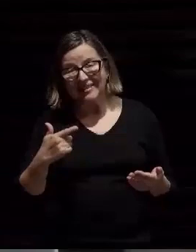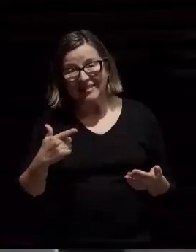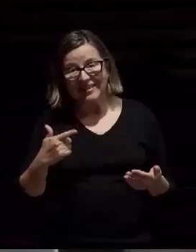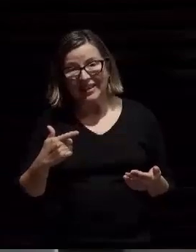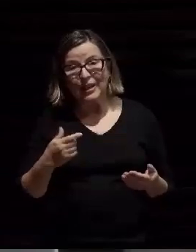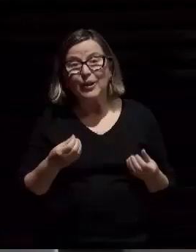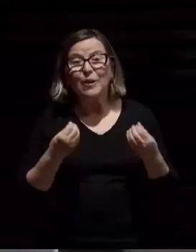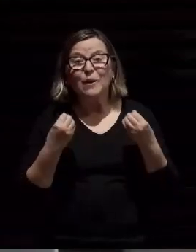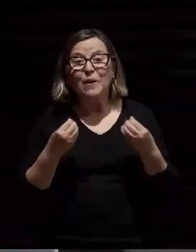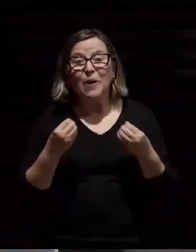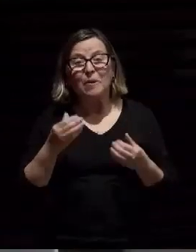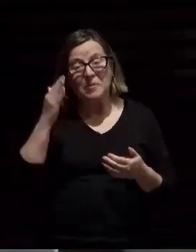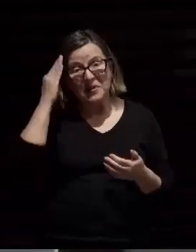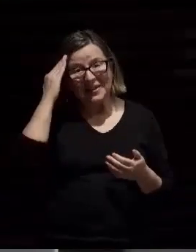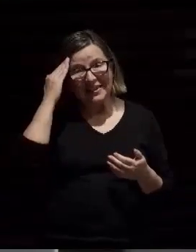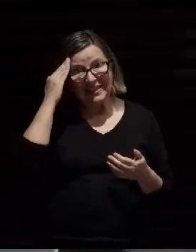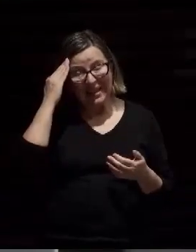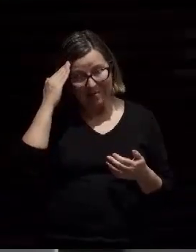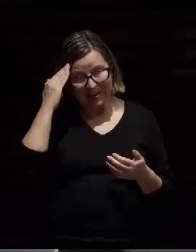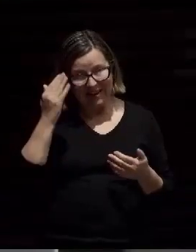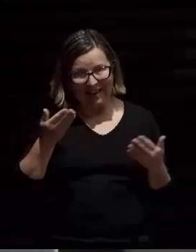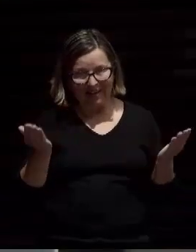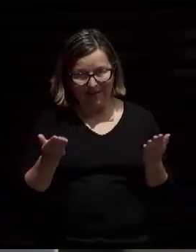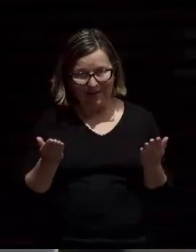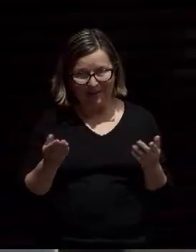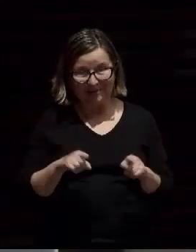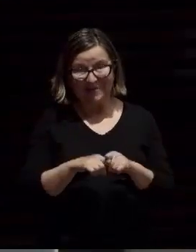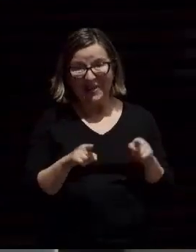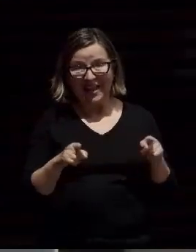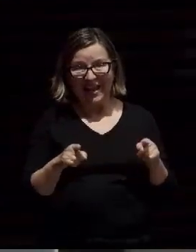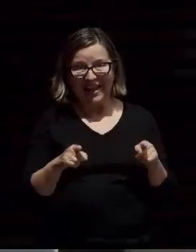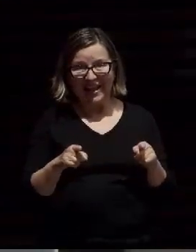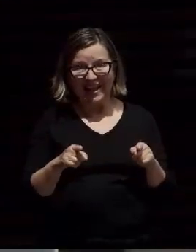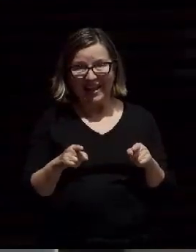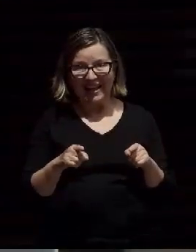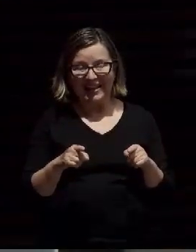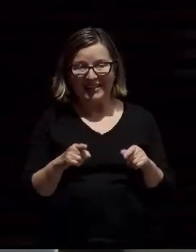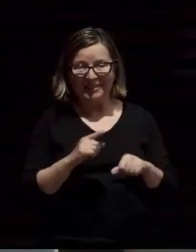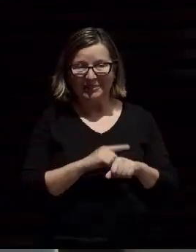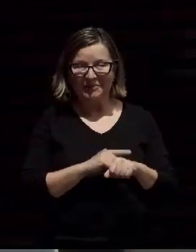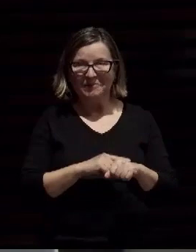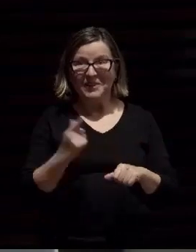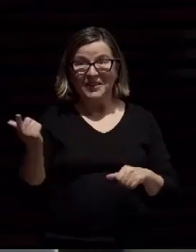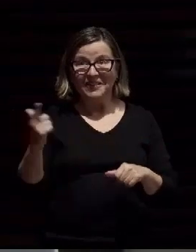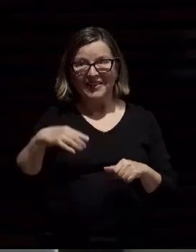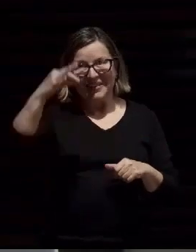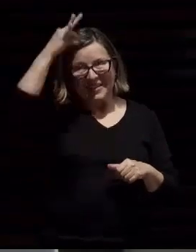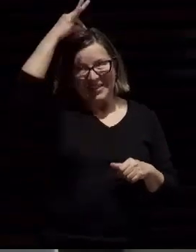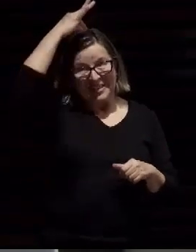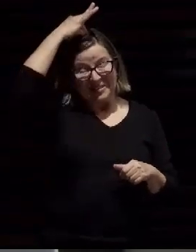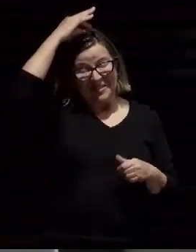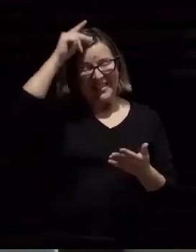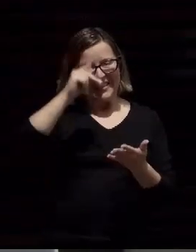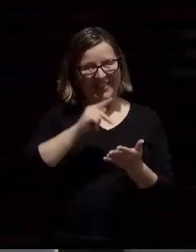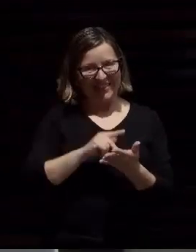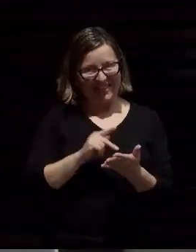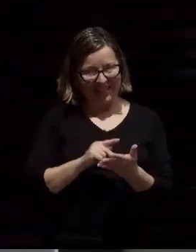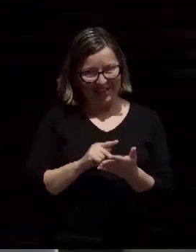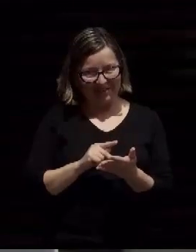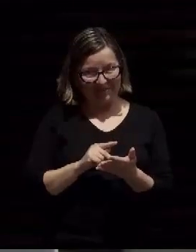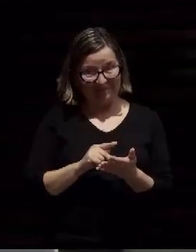Porém, quando vier o Espírito da verdade, e aqui nós temos uma